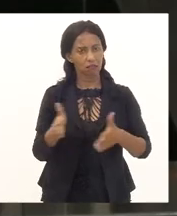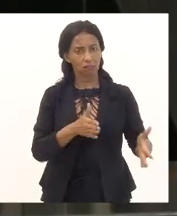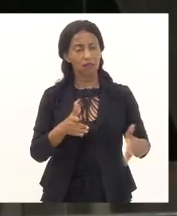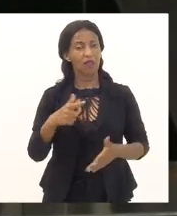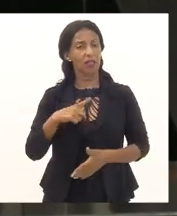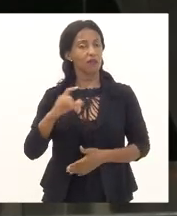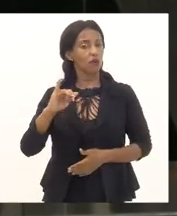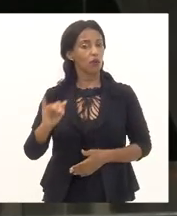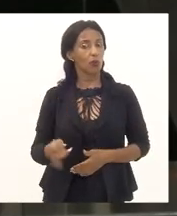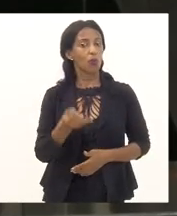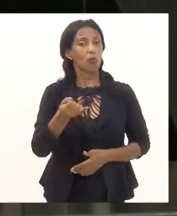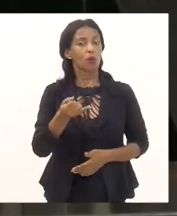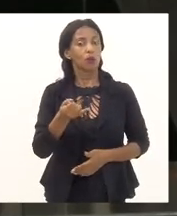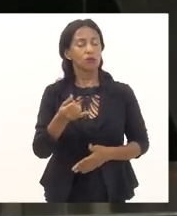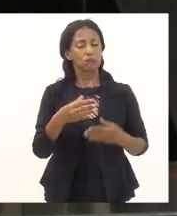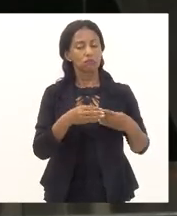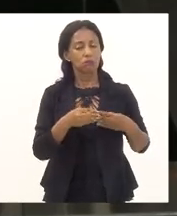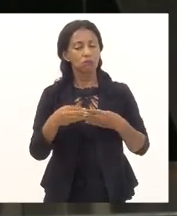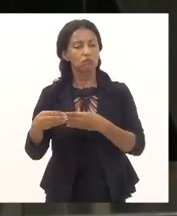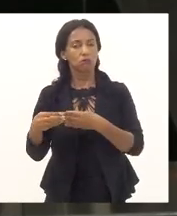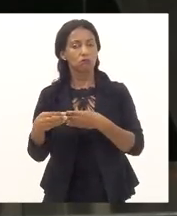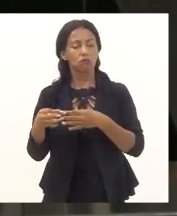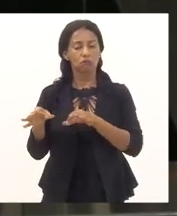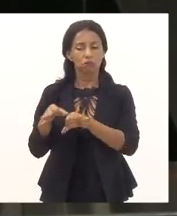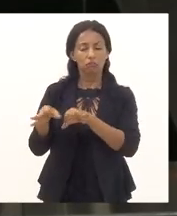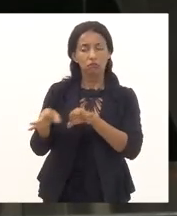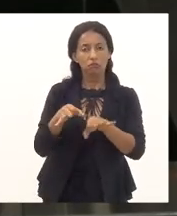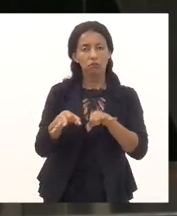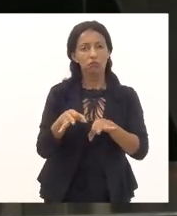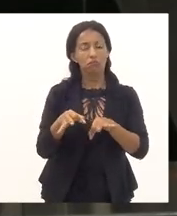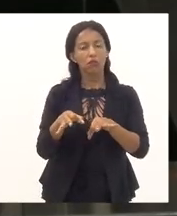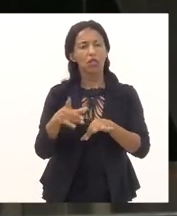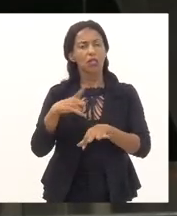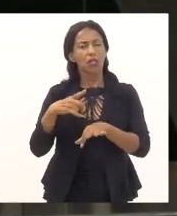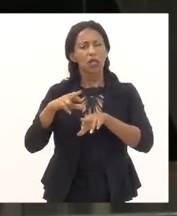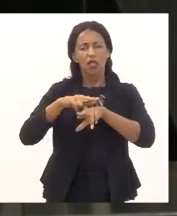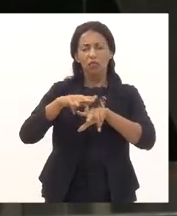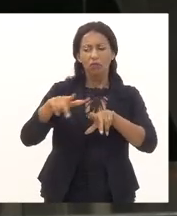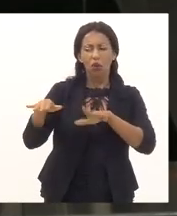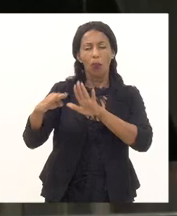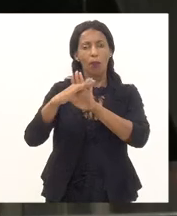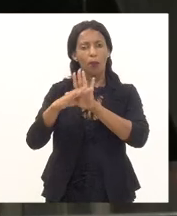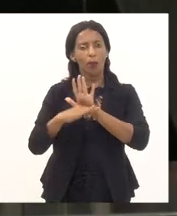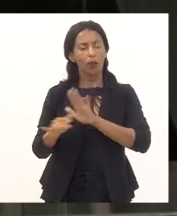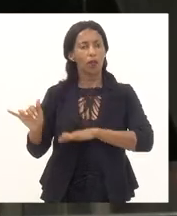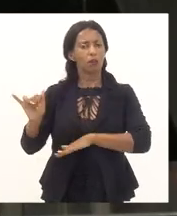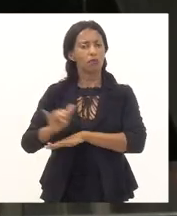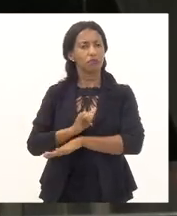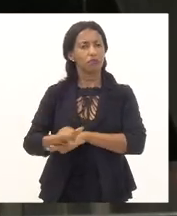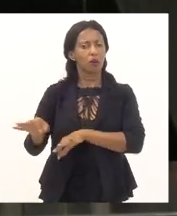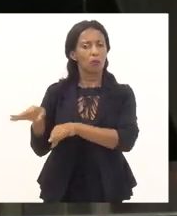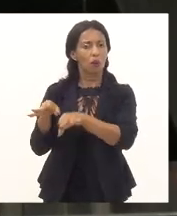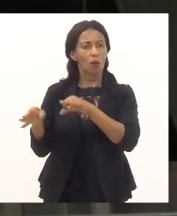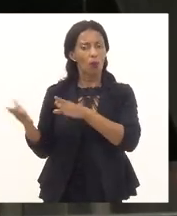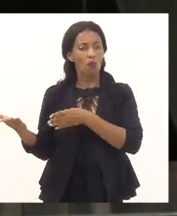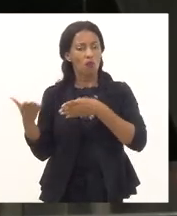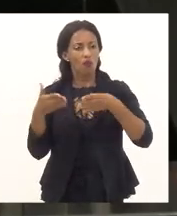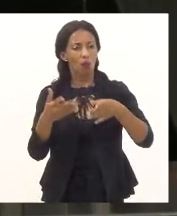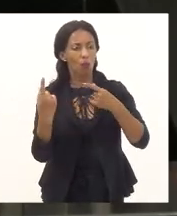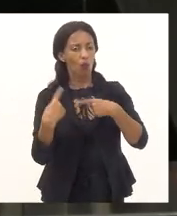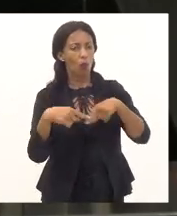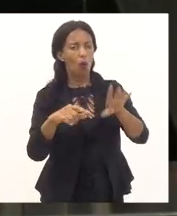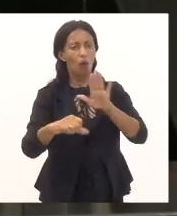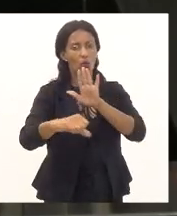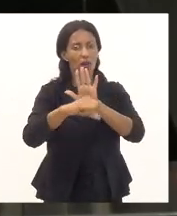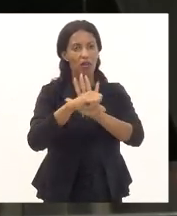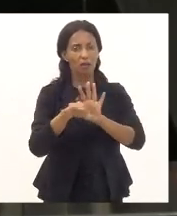teve a oportunidade de conduzir, de planejar e executar inúmeros programas e projetos voltados ao combate do